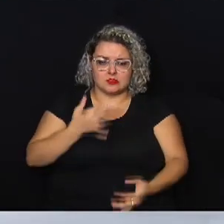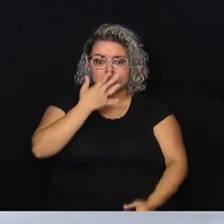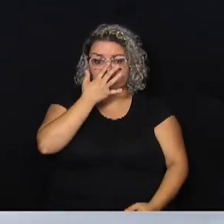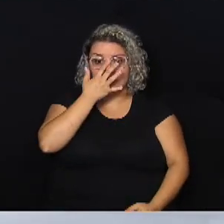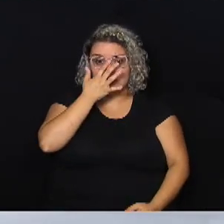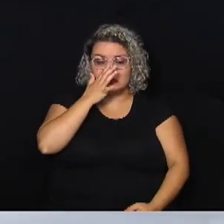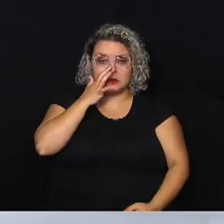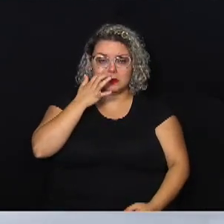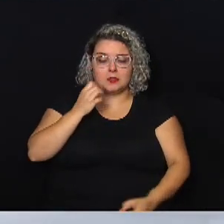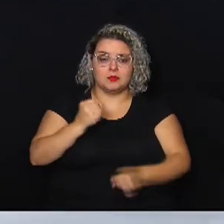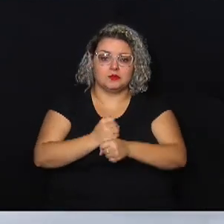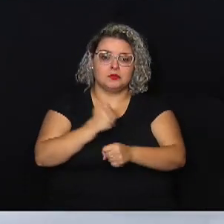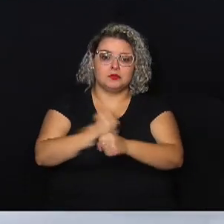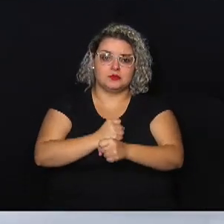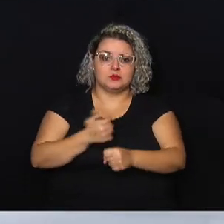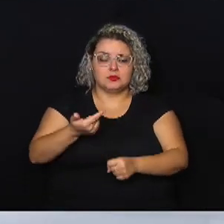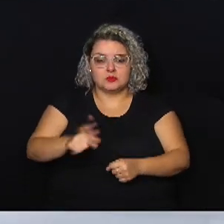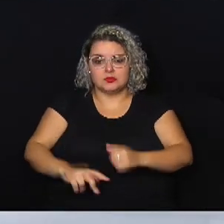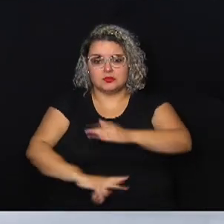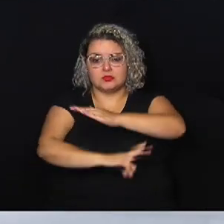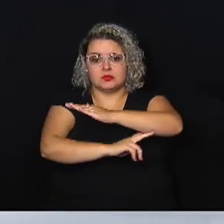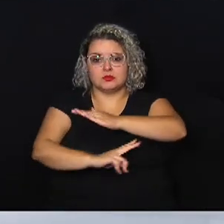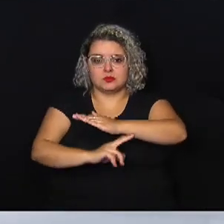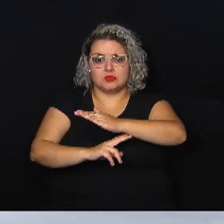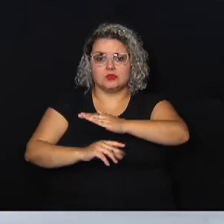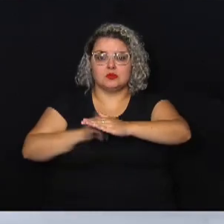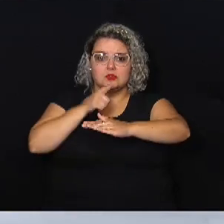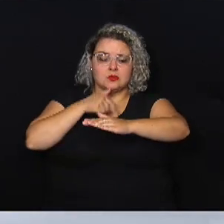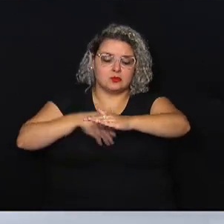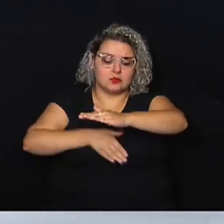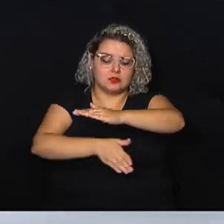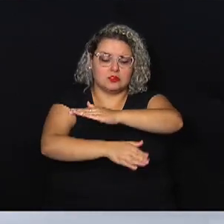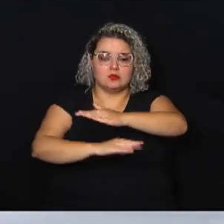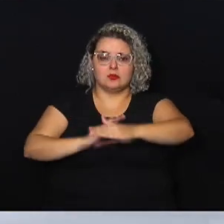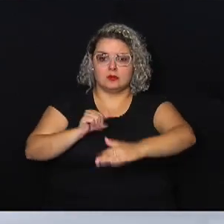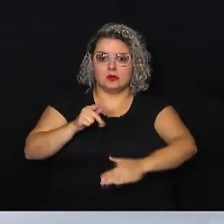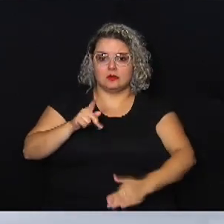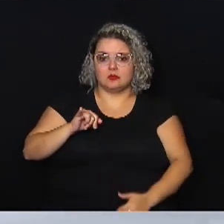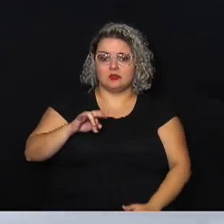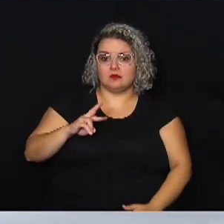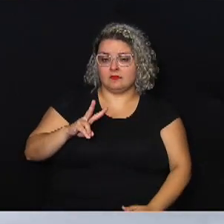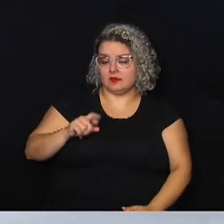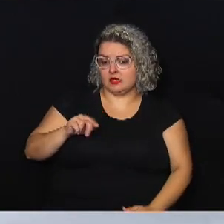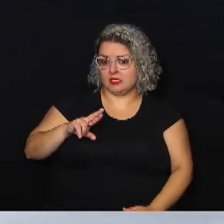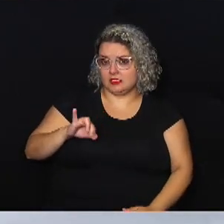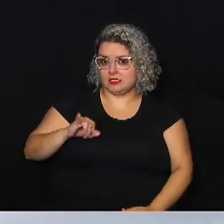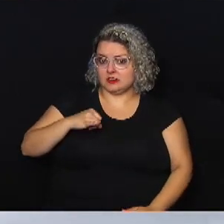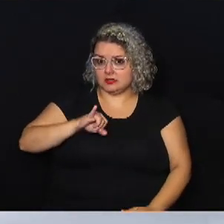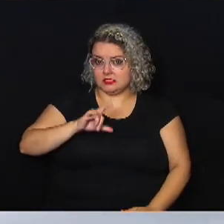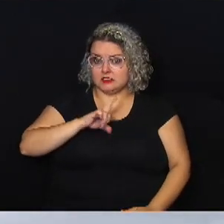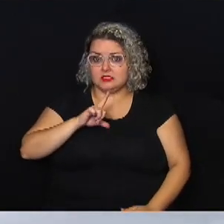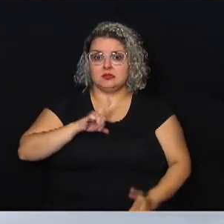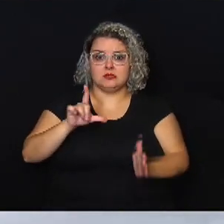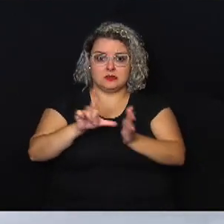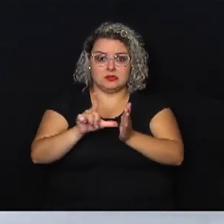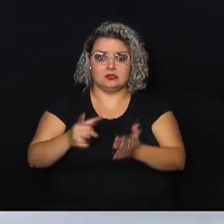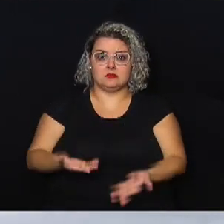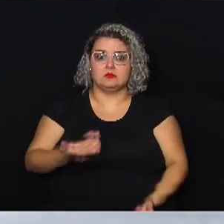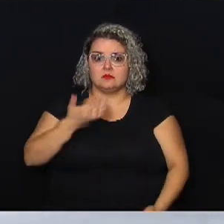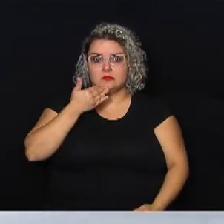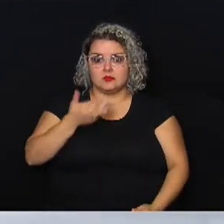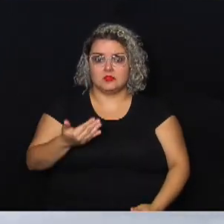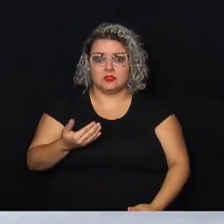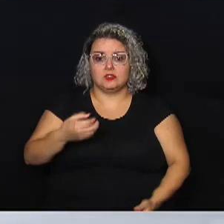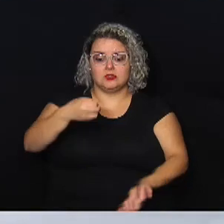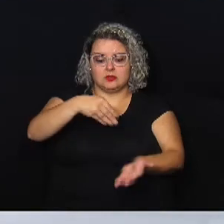da reconstrução da ponte sobre o Capivari e, se existe esse laudo, ele solicita que seja enviada uma